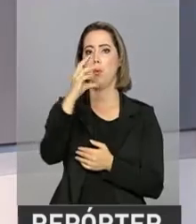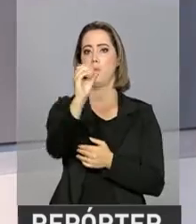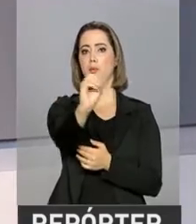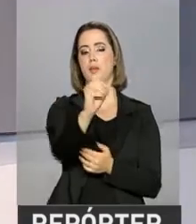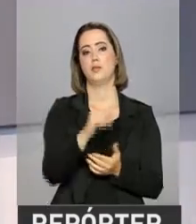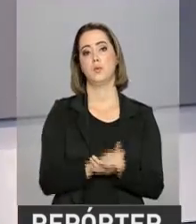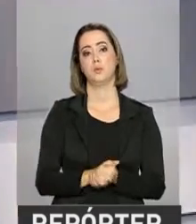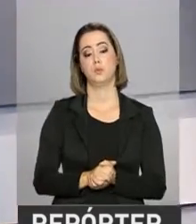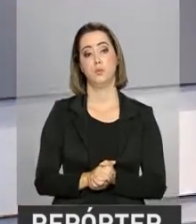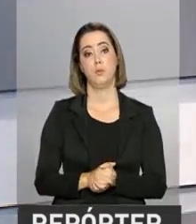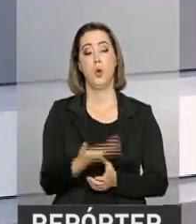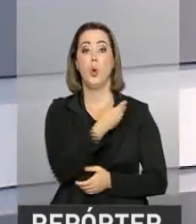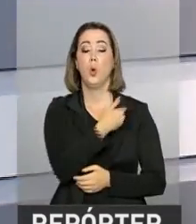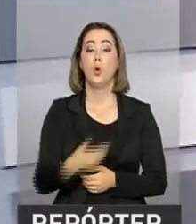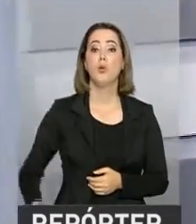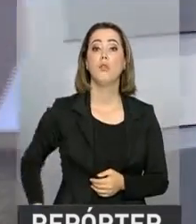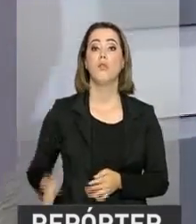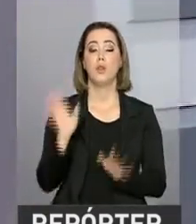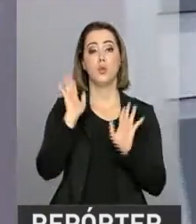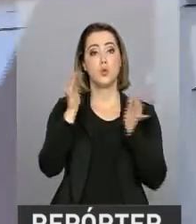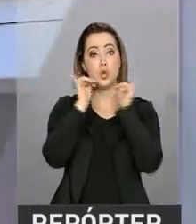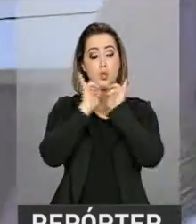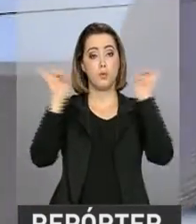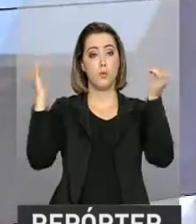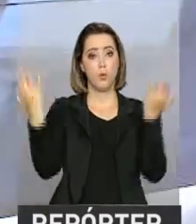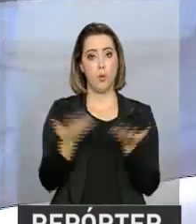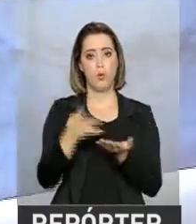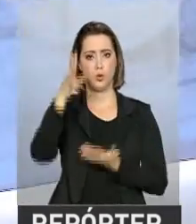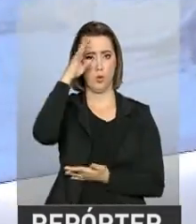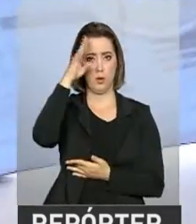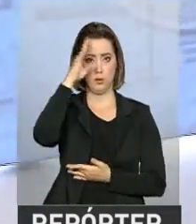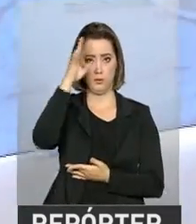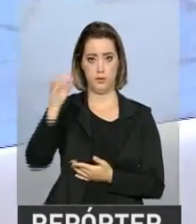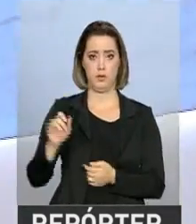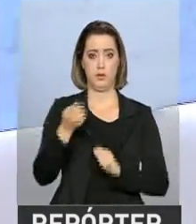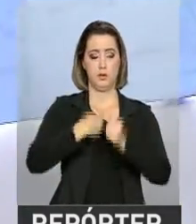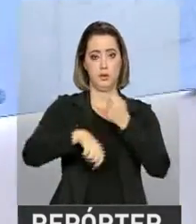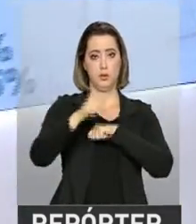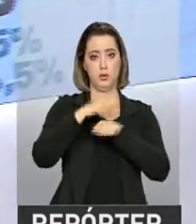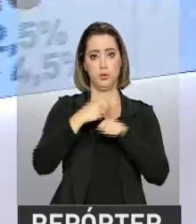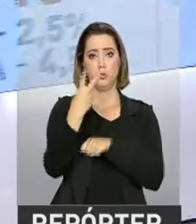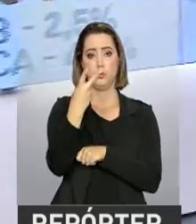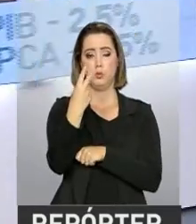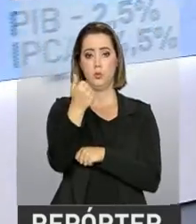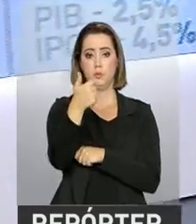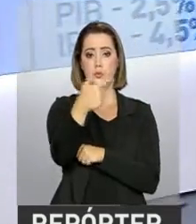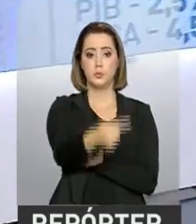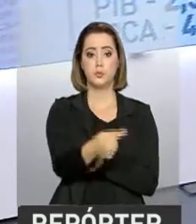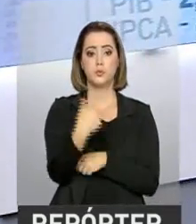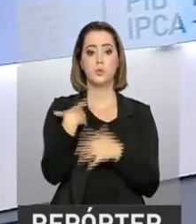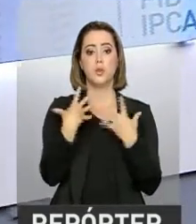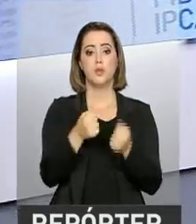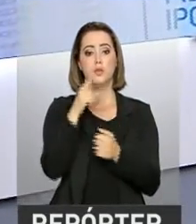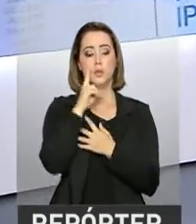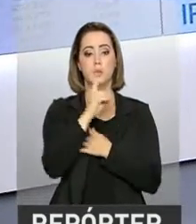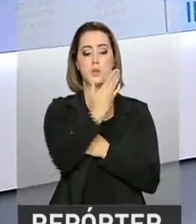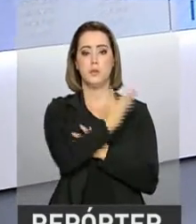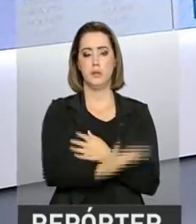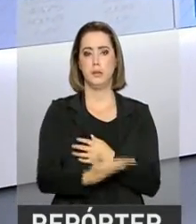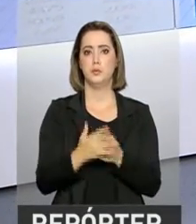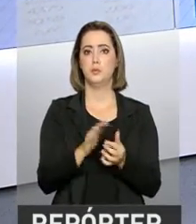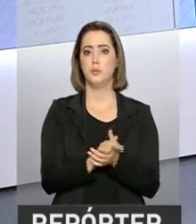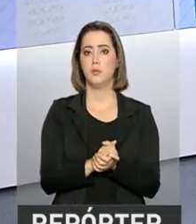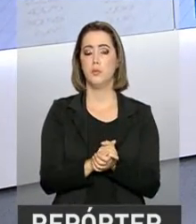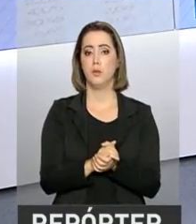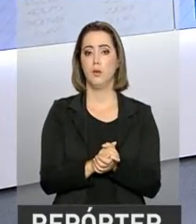o governo divulgou nesta quarta feira as projeções da economia em 2017 nós vamos então ver aqui no telão